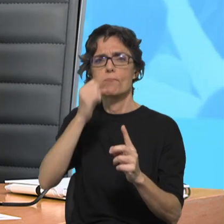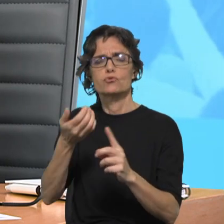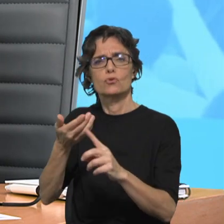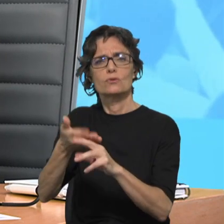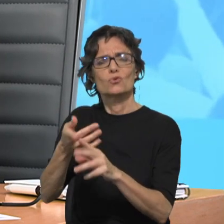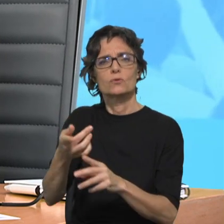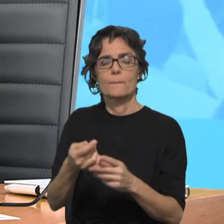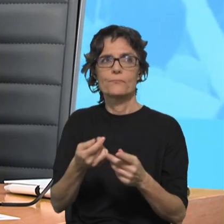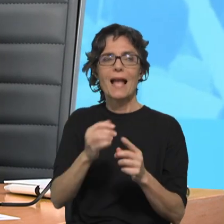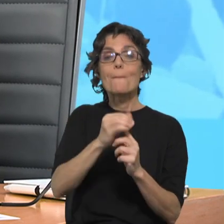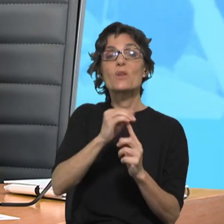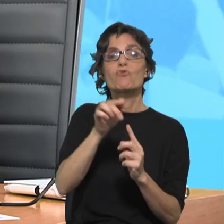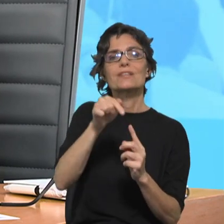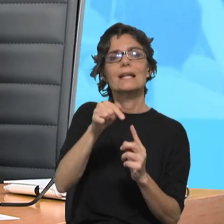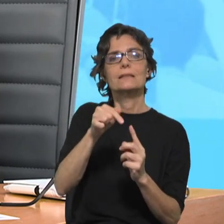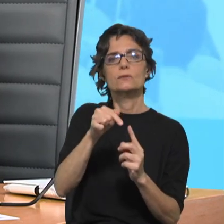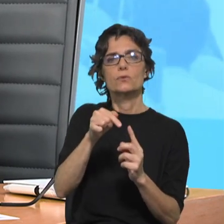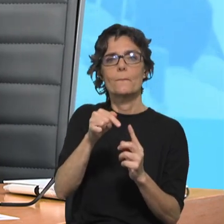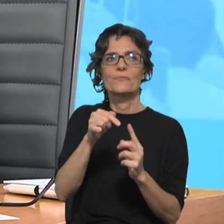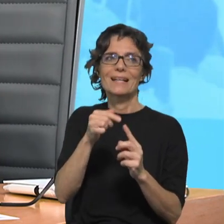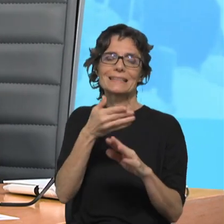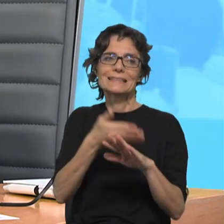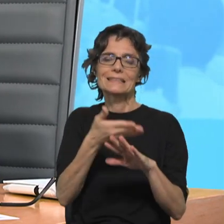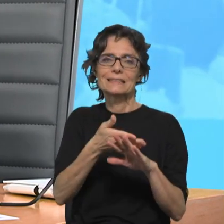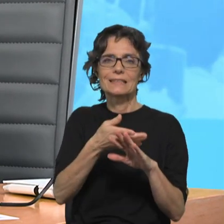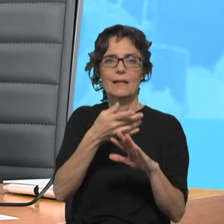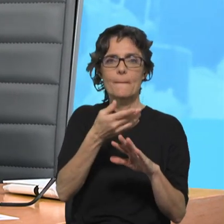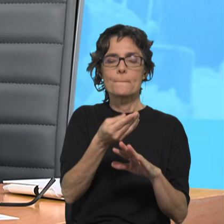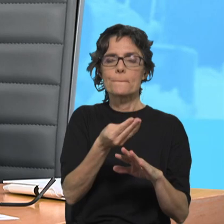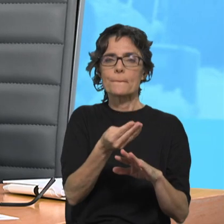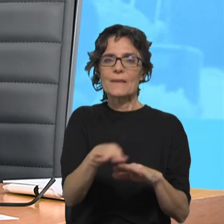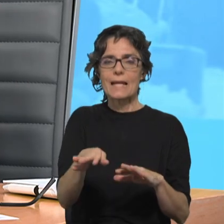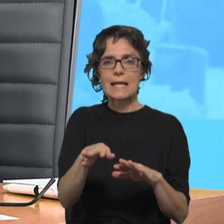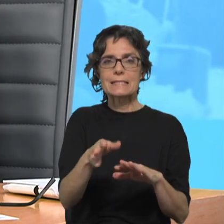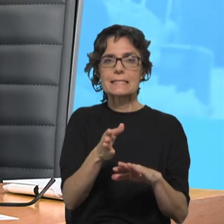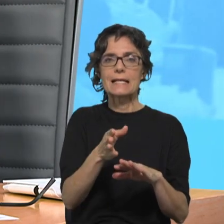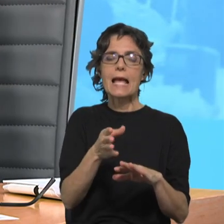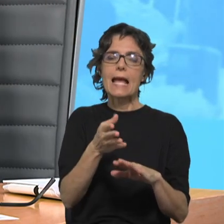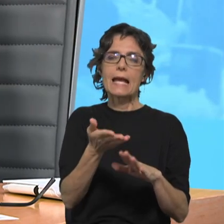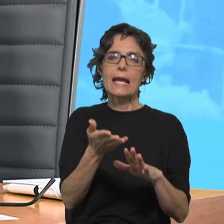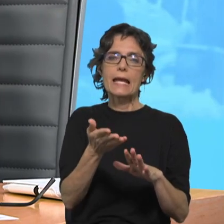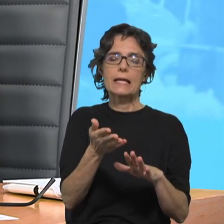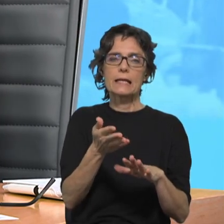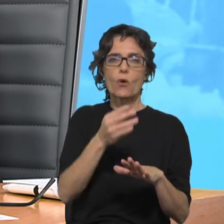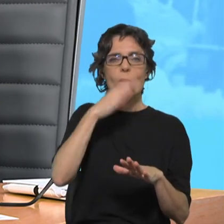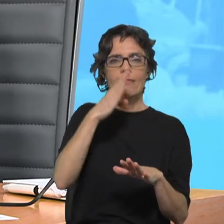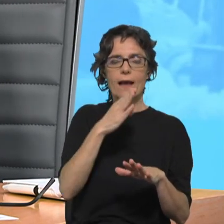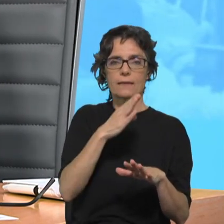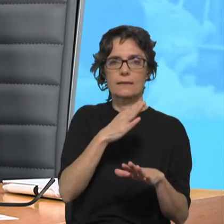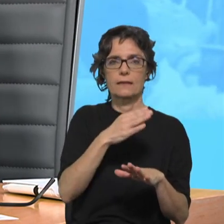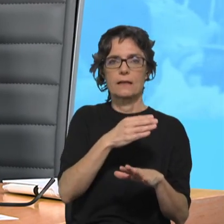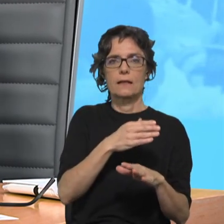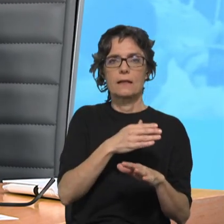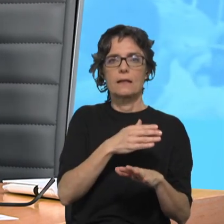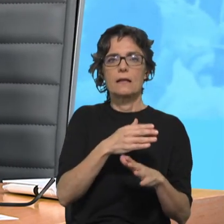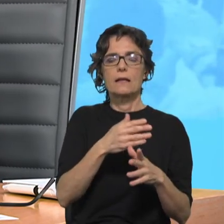ou fantasia de ter relações sexuais com crianças em idade pré-púbere. Existem uns 5 anos entre o abusado